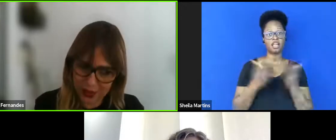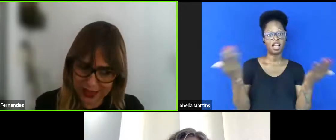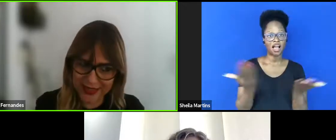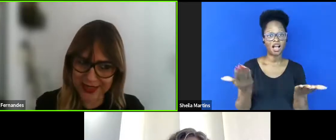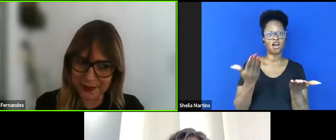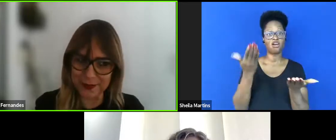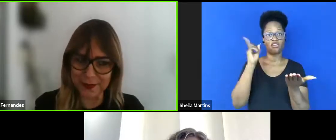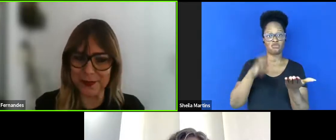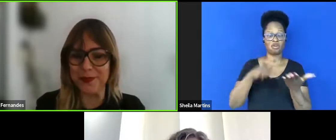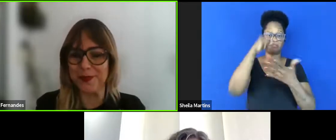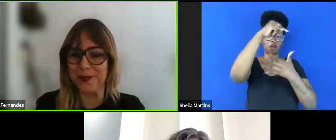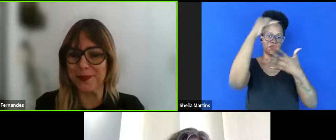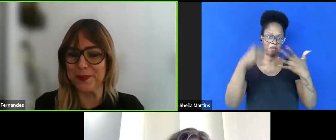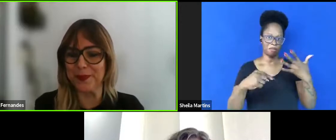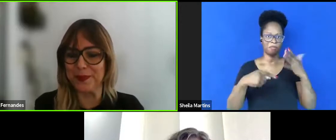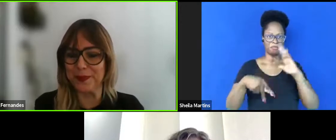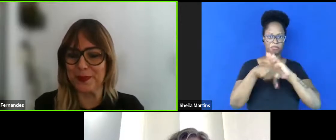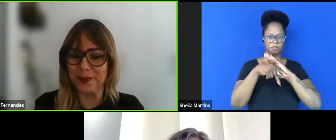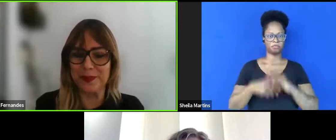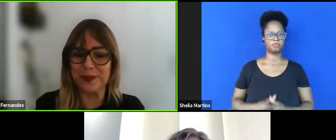menções honrosas.